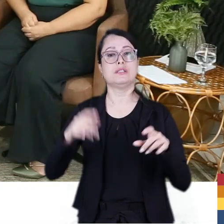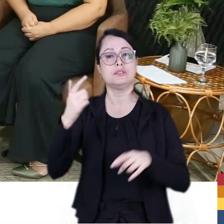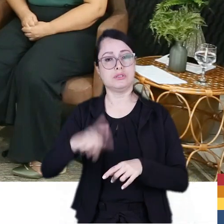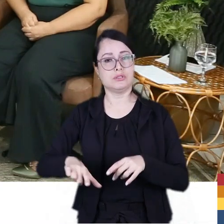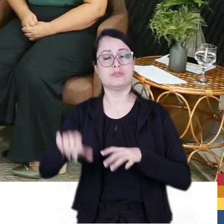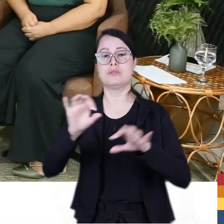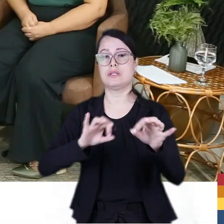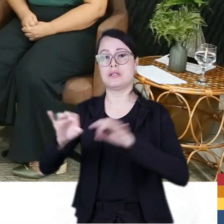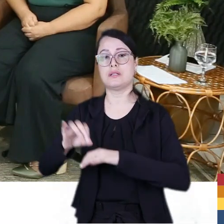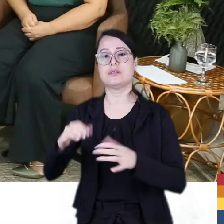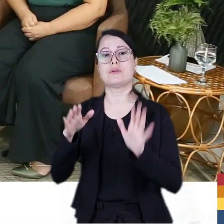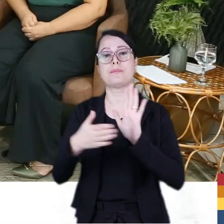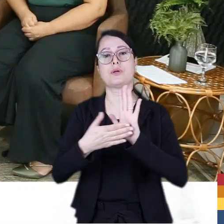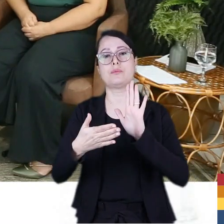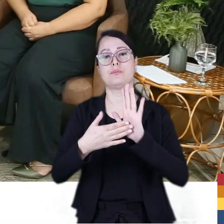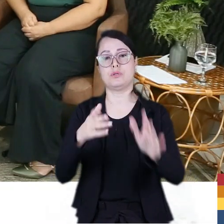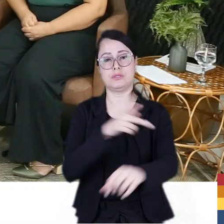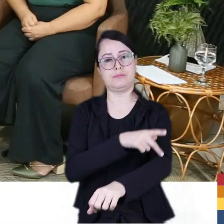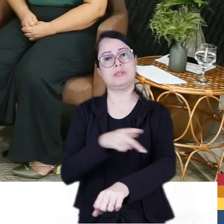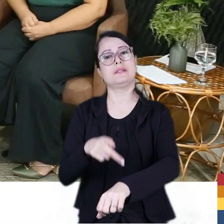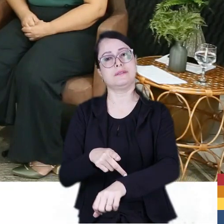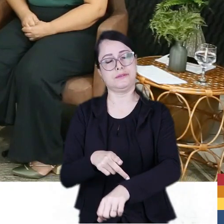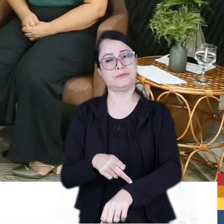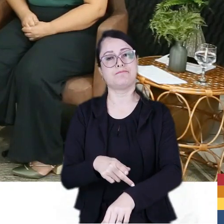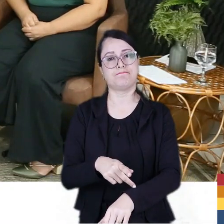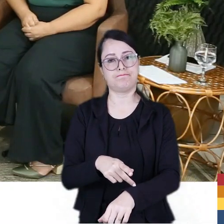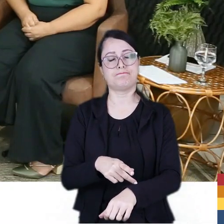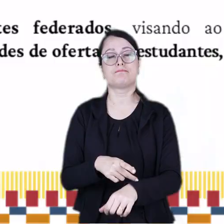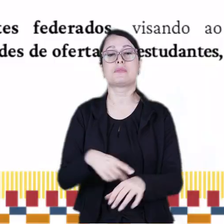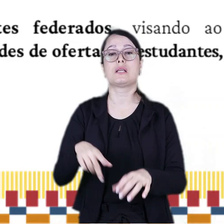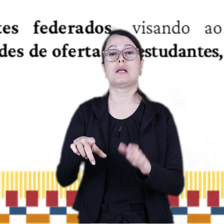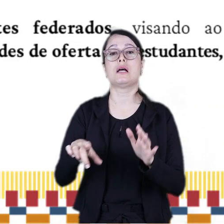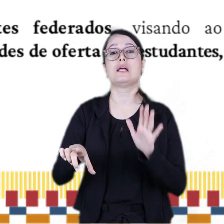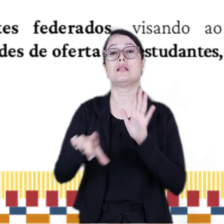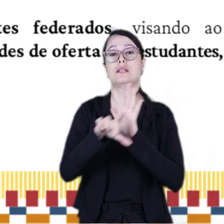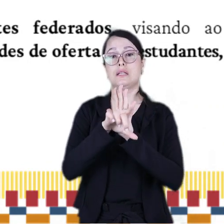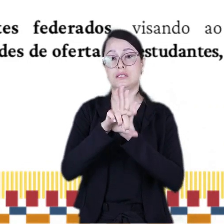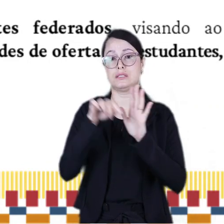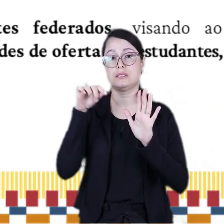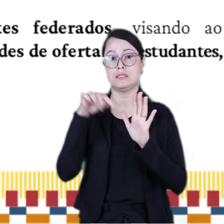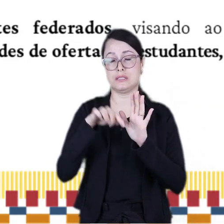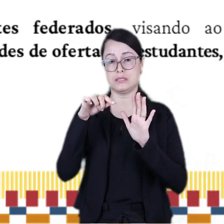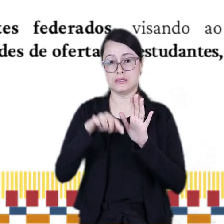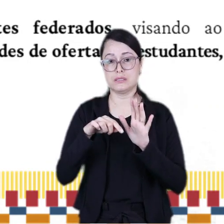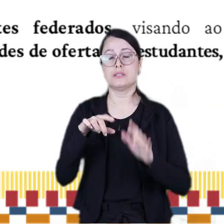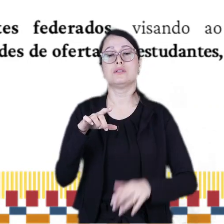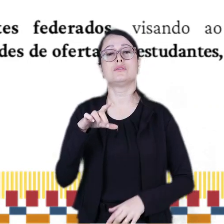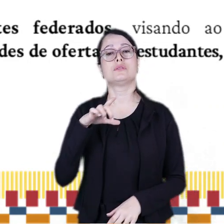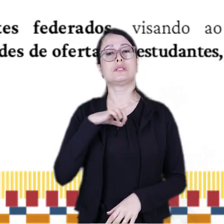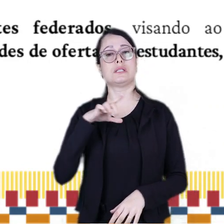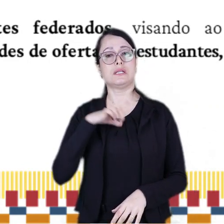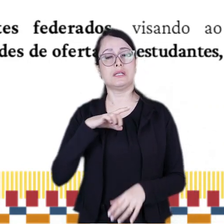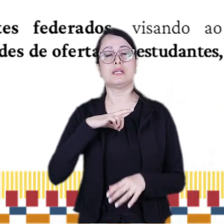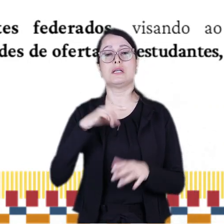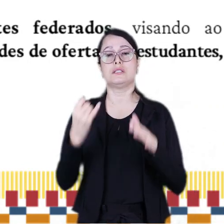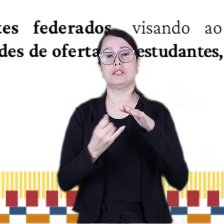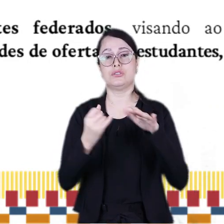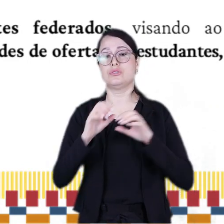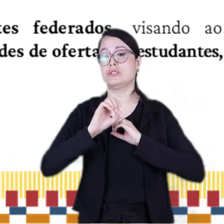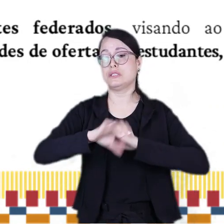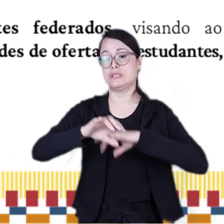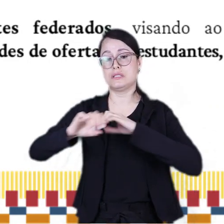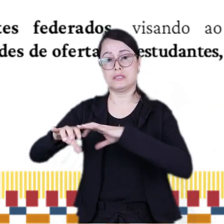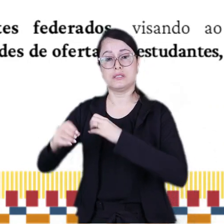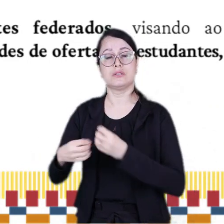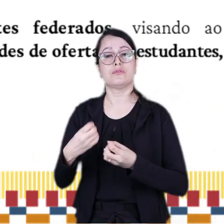bom outro princípio norteador seria a autonomia das instituições de ensino na elaboração e relaboração